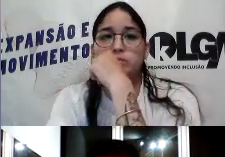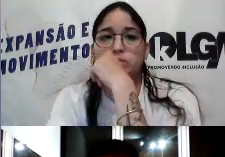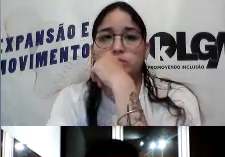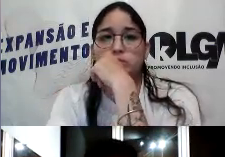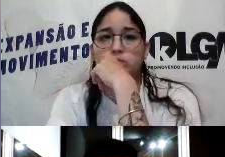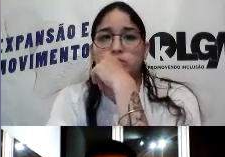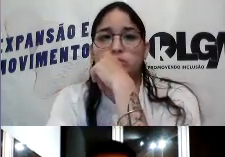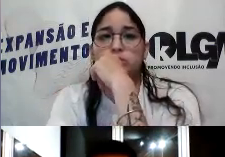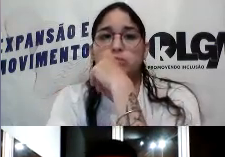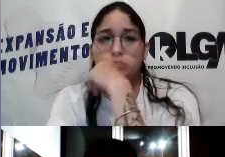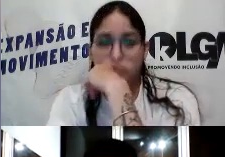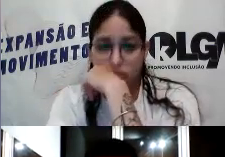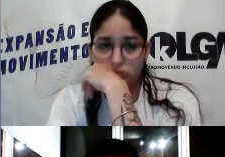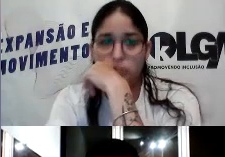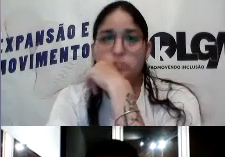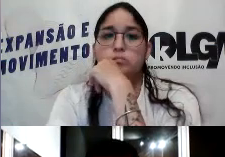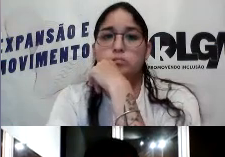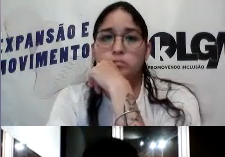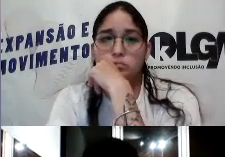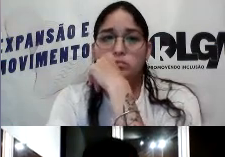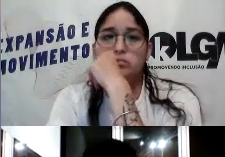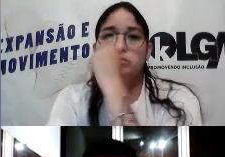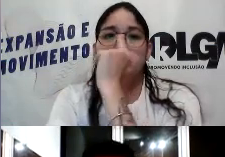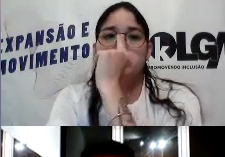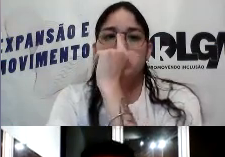saúde importa? Comunicação em saúde